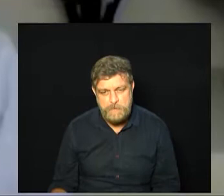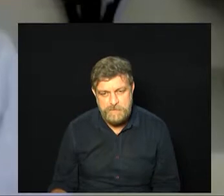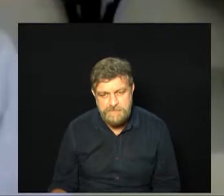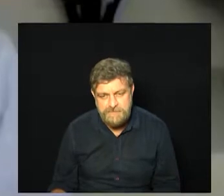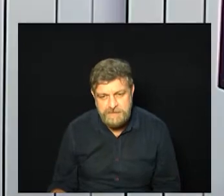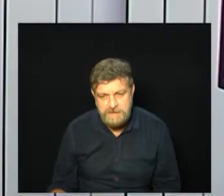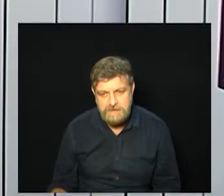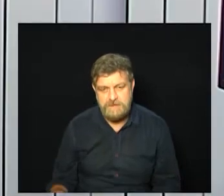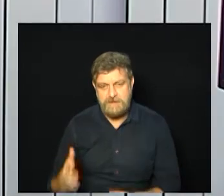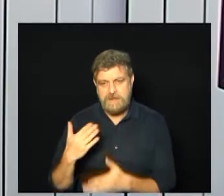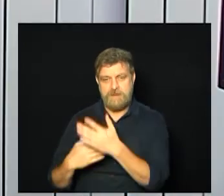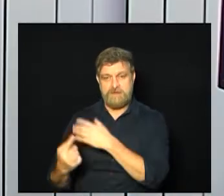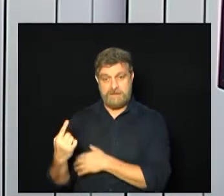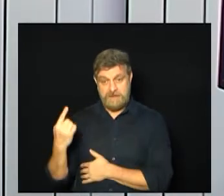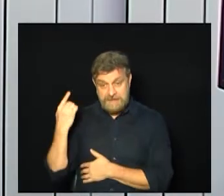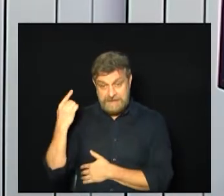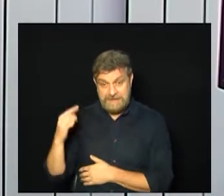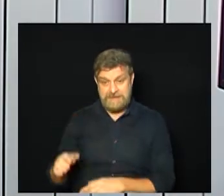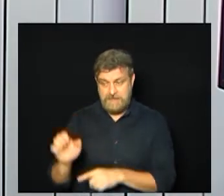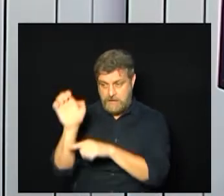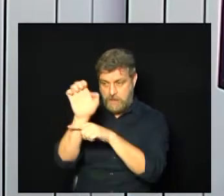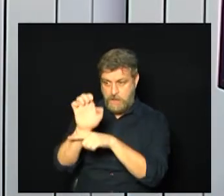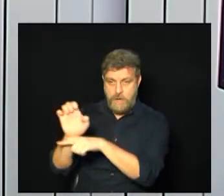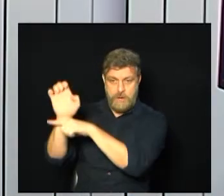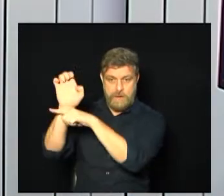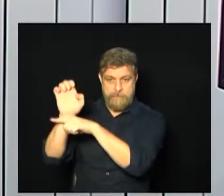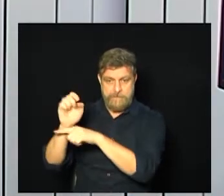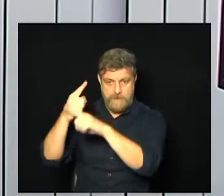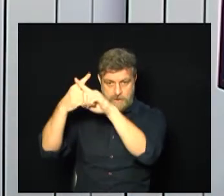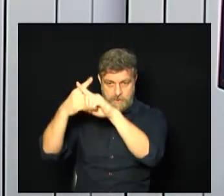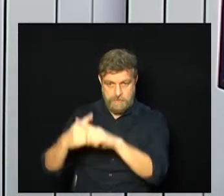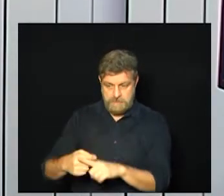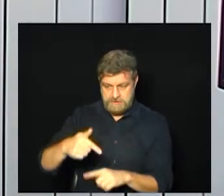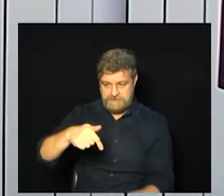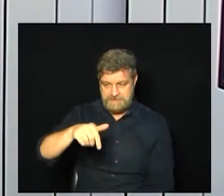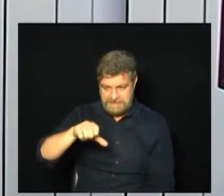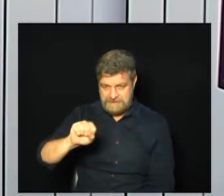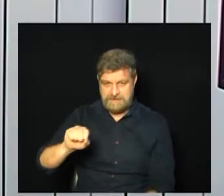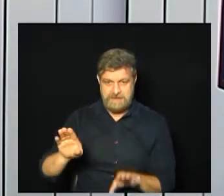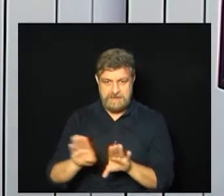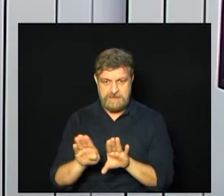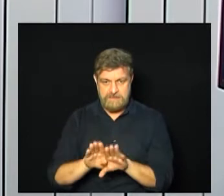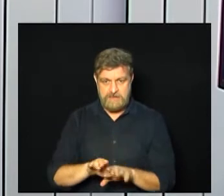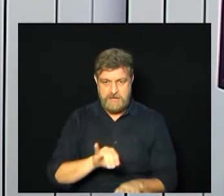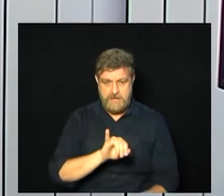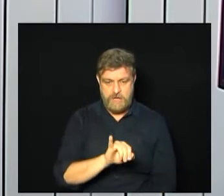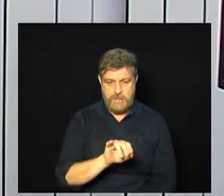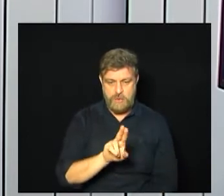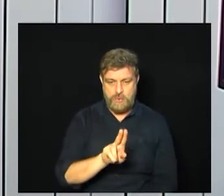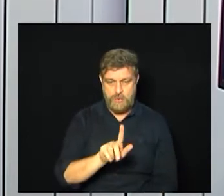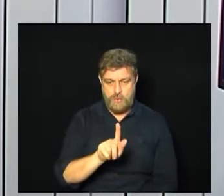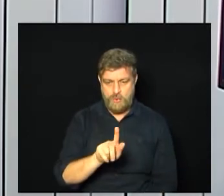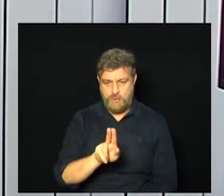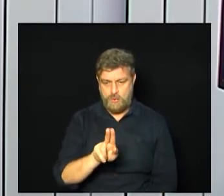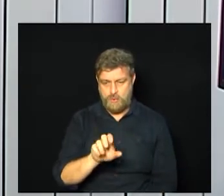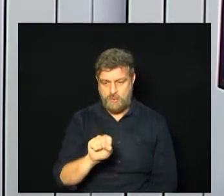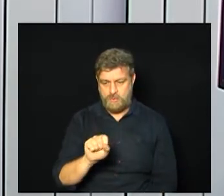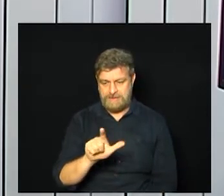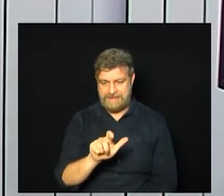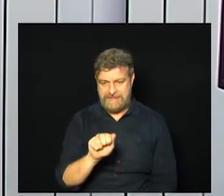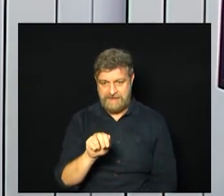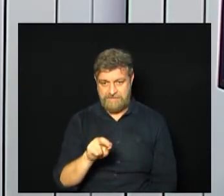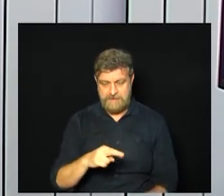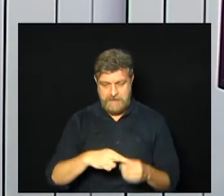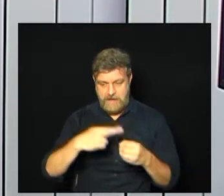Numa época que o leste europeu dominava, né? Neste Mundial de 78, Iugoslávia chegou na primeira colocação, a União Soviética